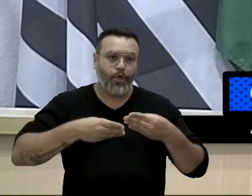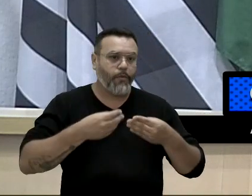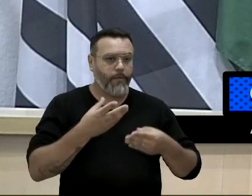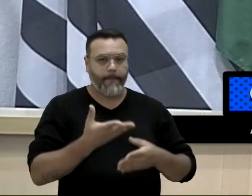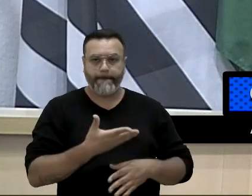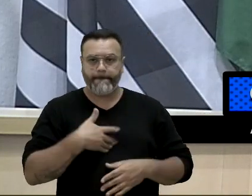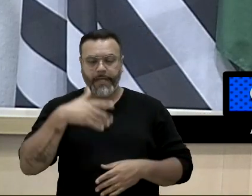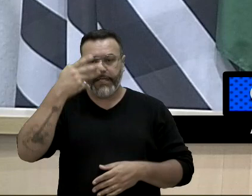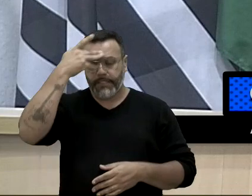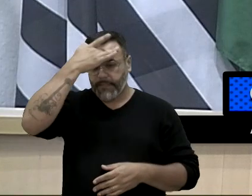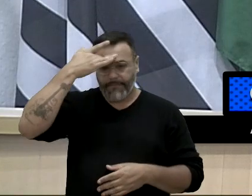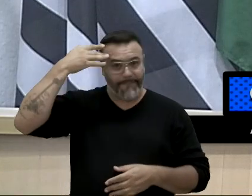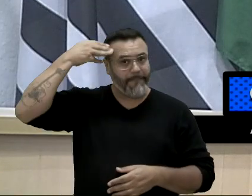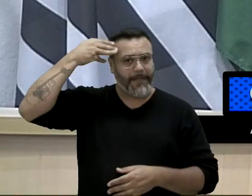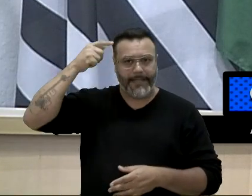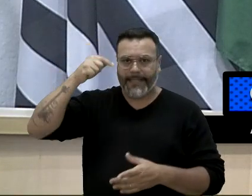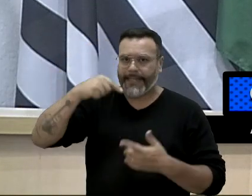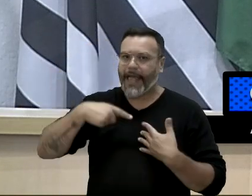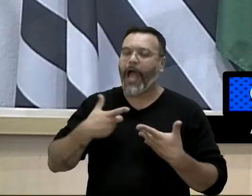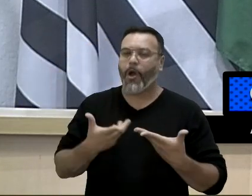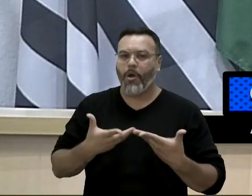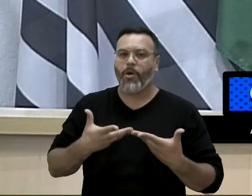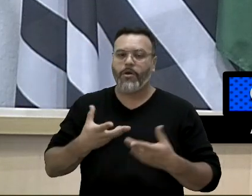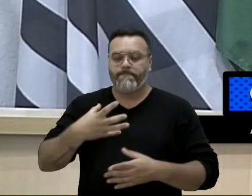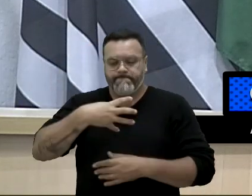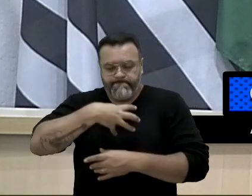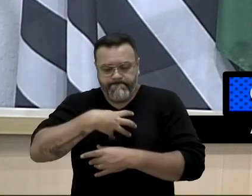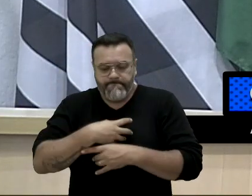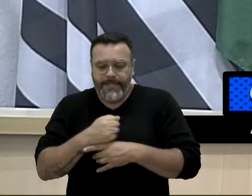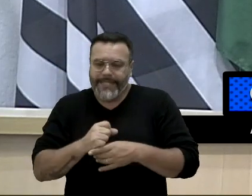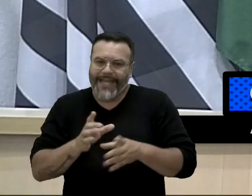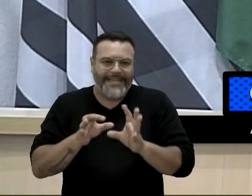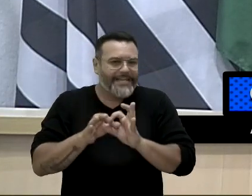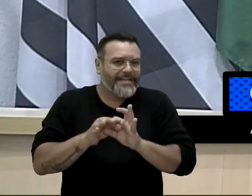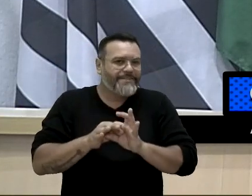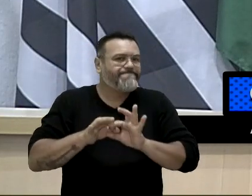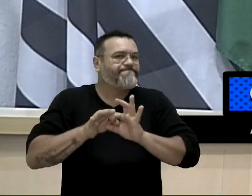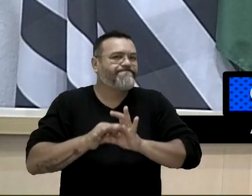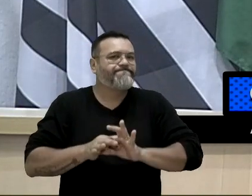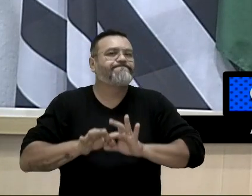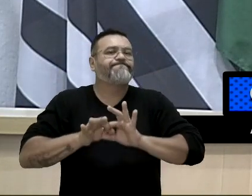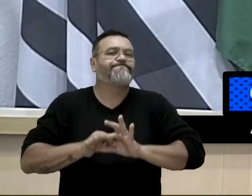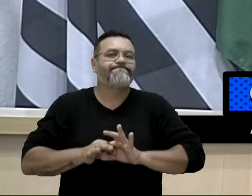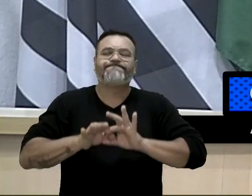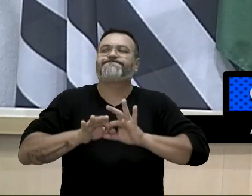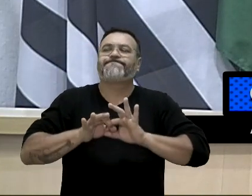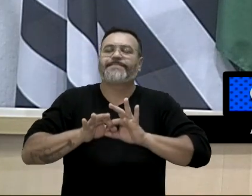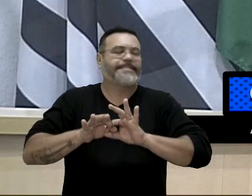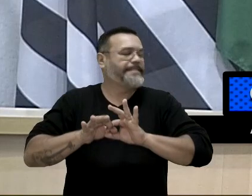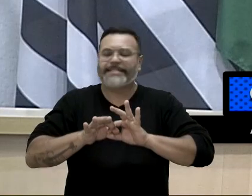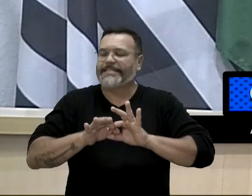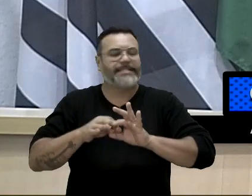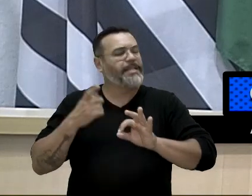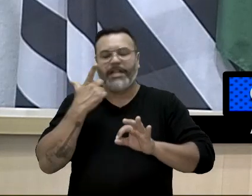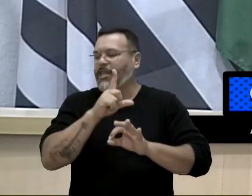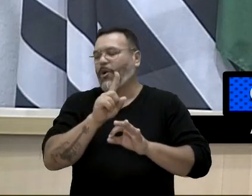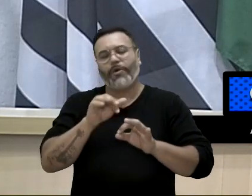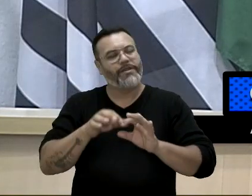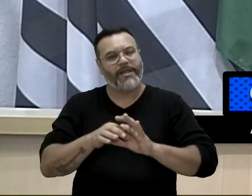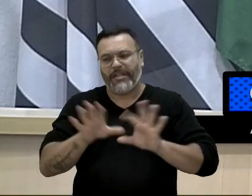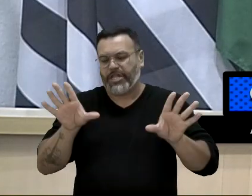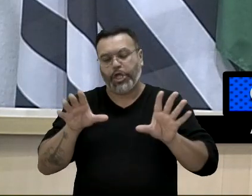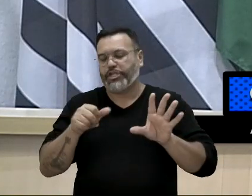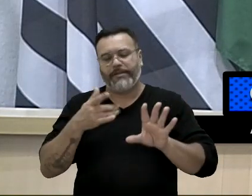mental. Então, a gente não consegue mais dissociar, quando a gente vai tratar um ser humano, da parte